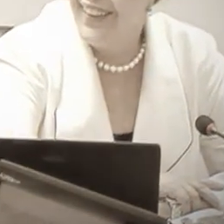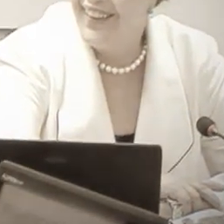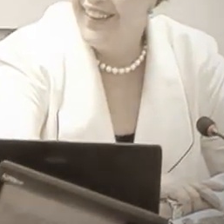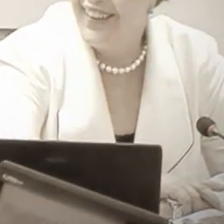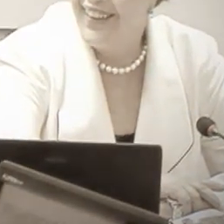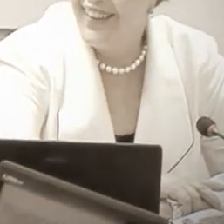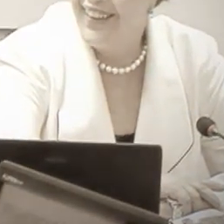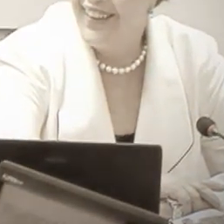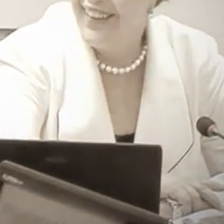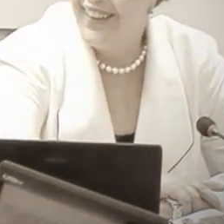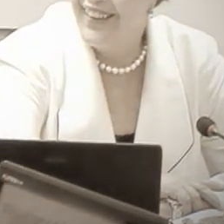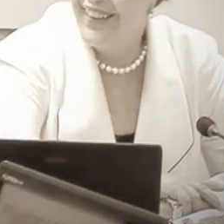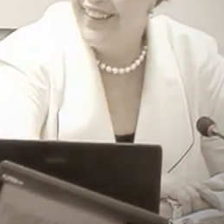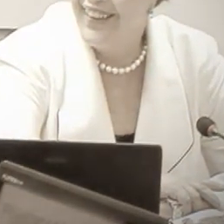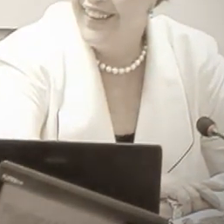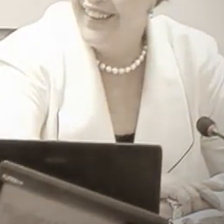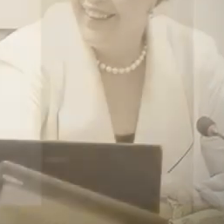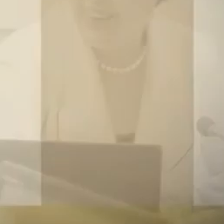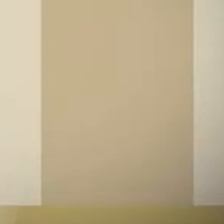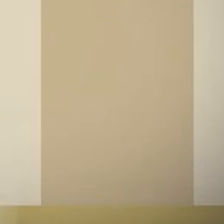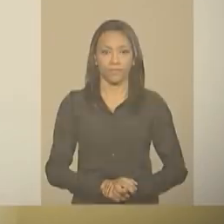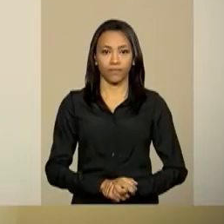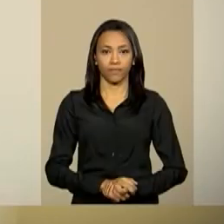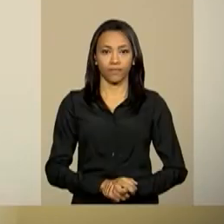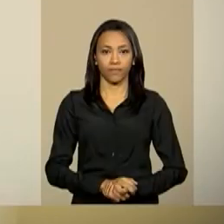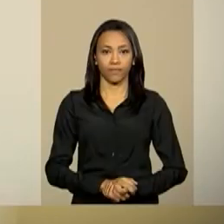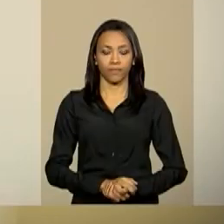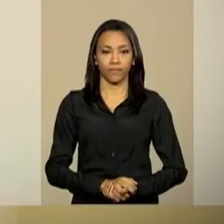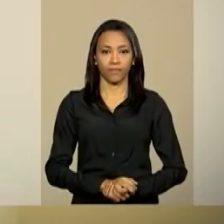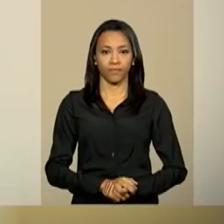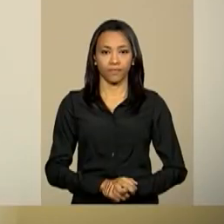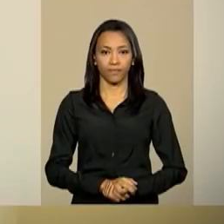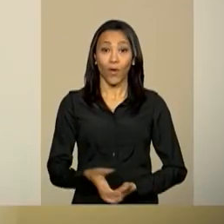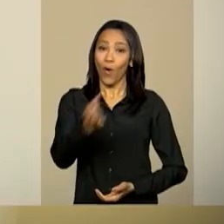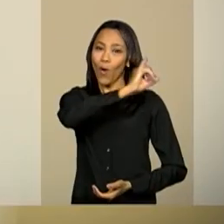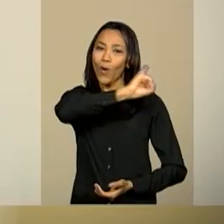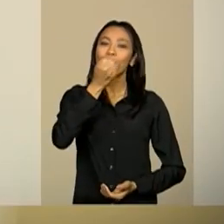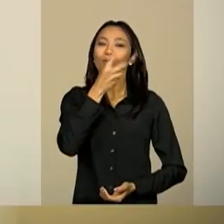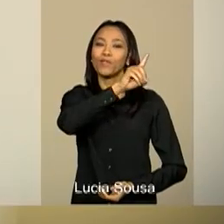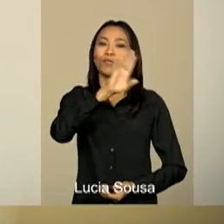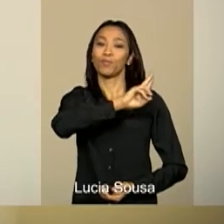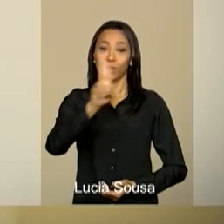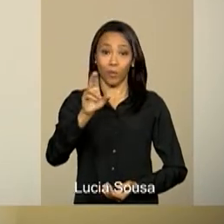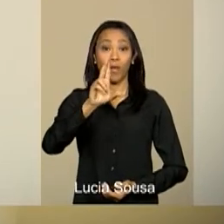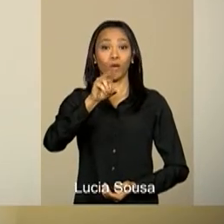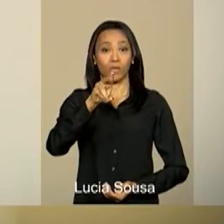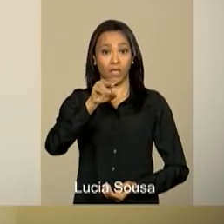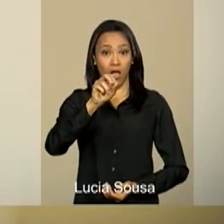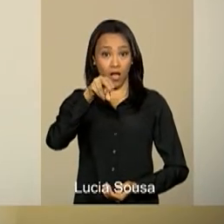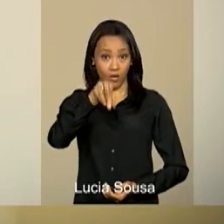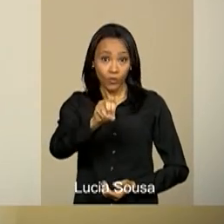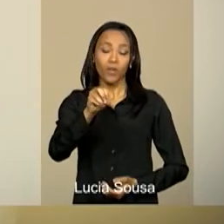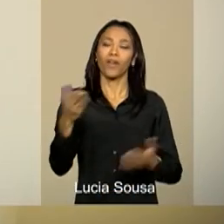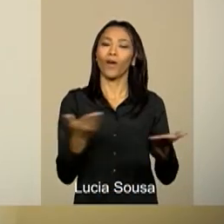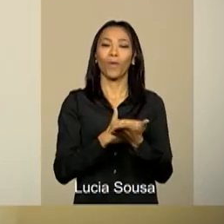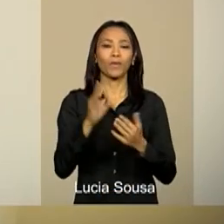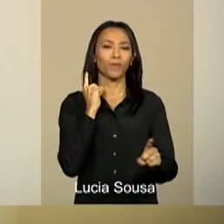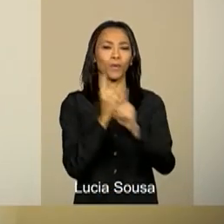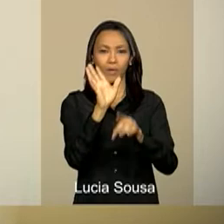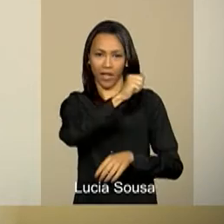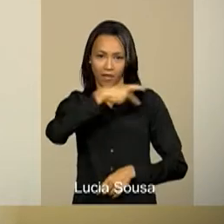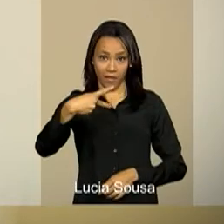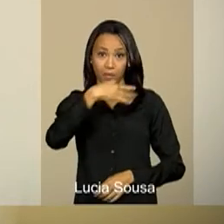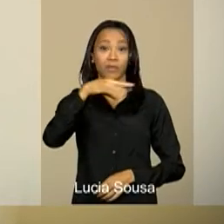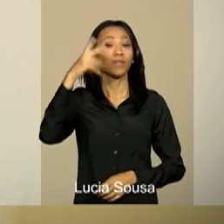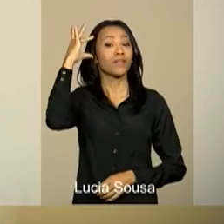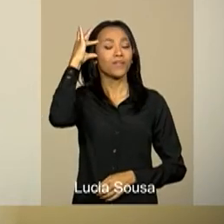café com a Presidenta Olá bom dia eu sou Luciano Seixas e começa agora mais um café